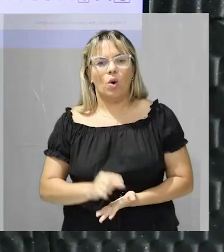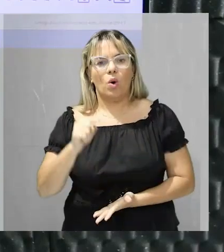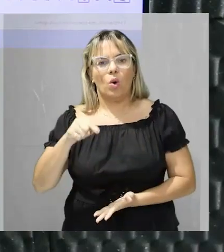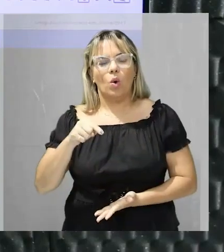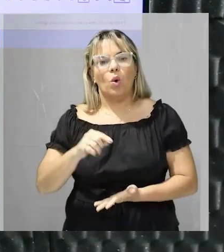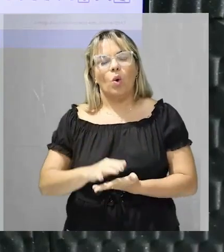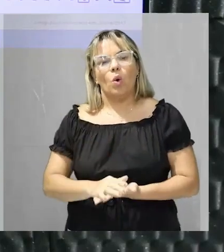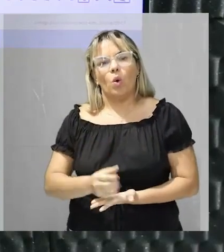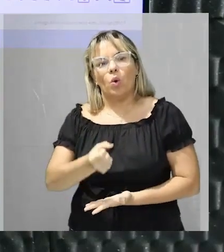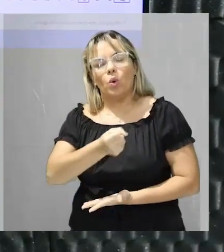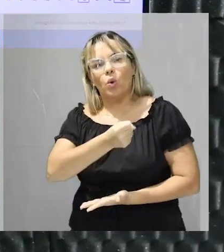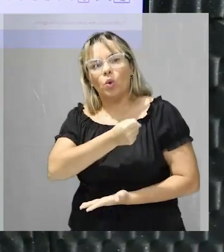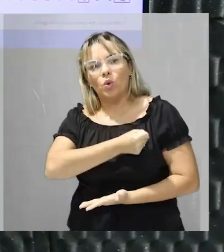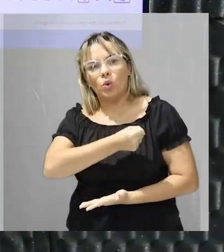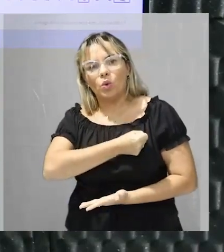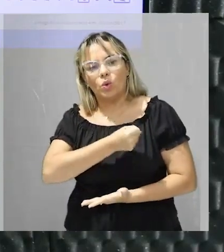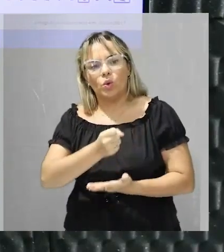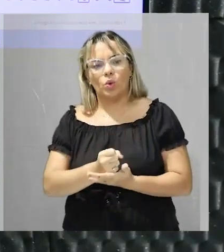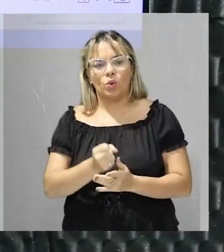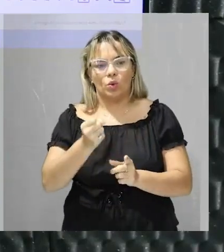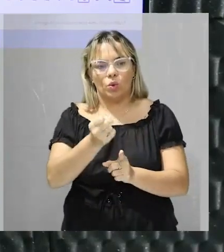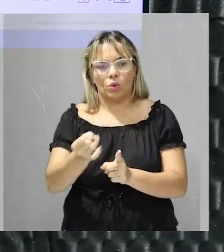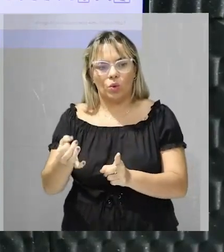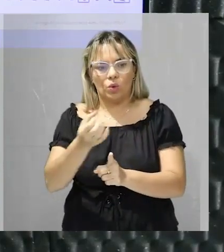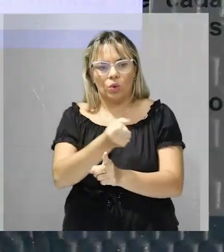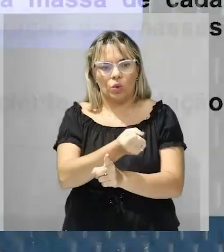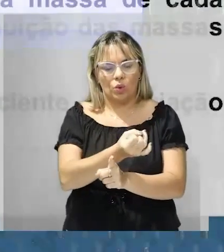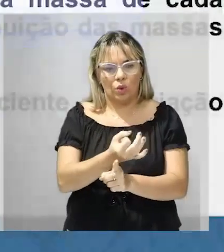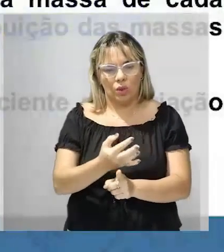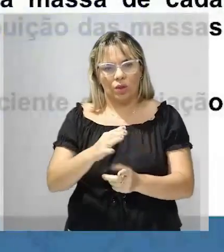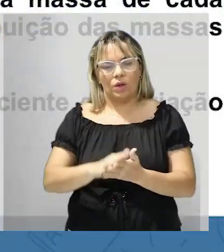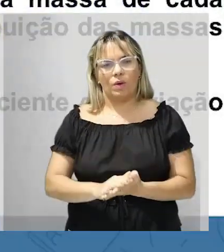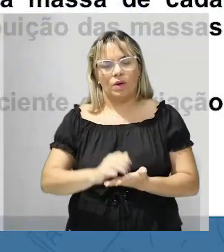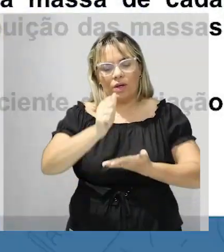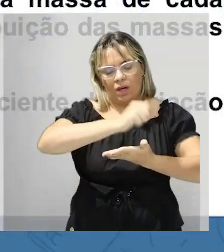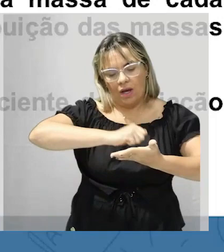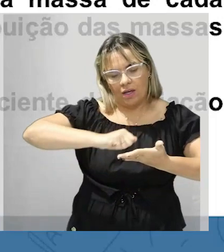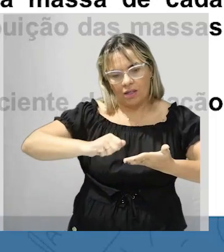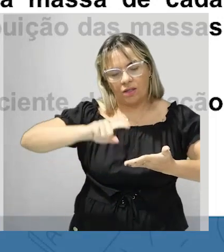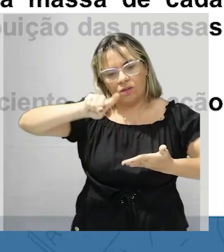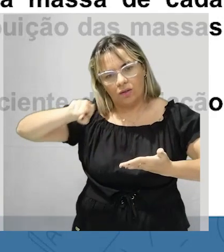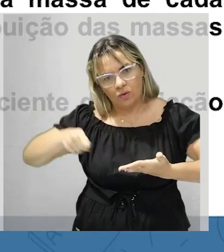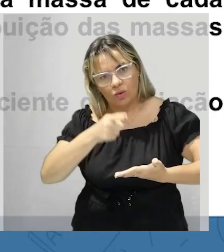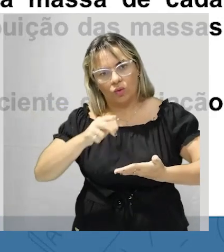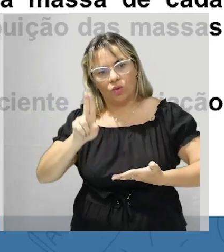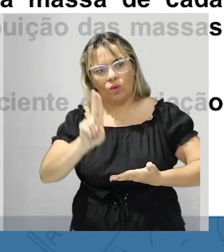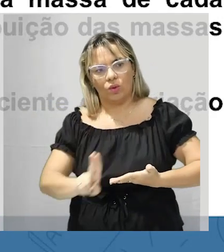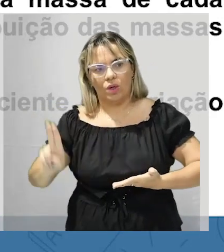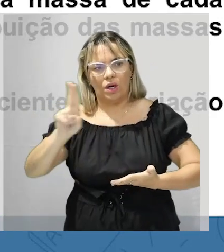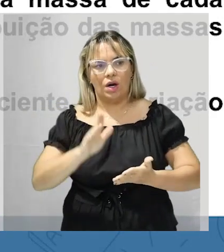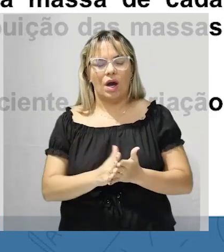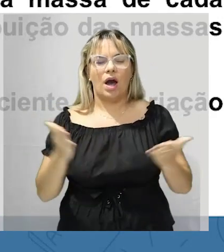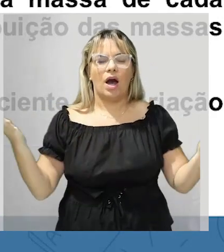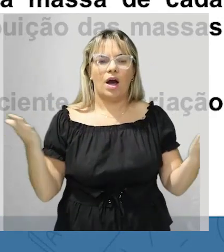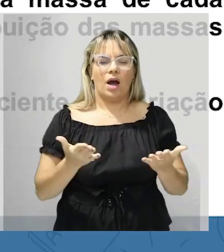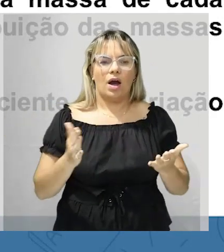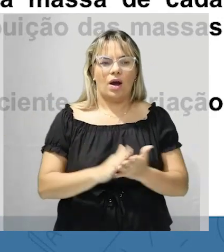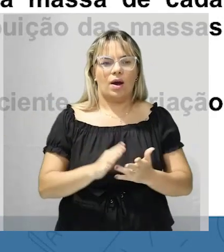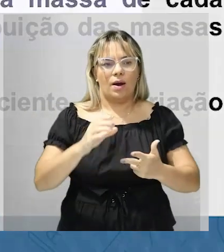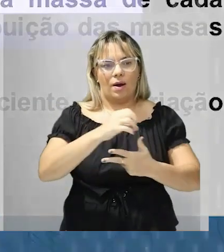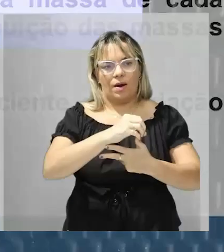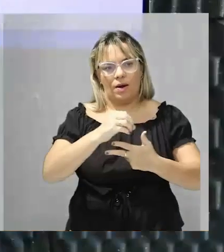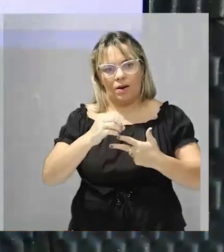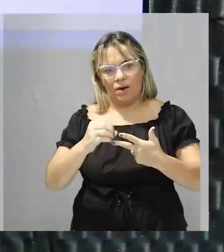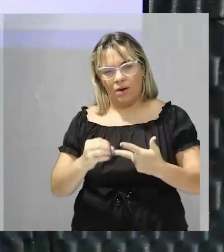a escrita em decimal Tá bom vamos passar para uma próxima Questão questão do Enem agora veja que a nossa